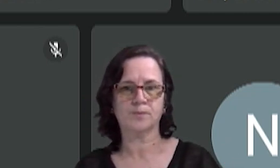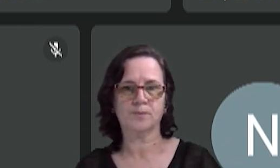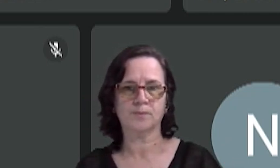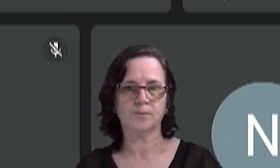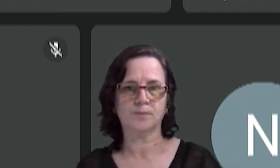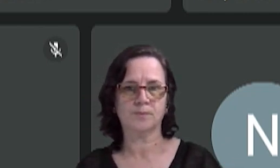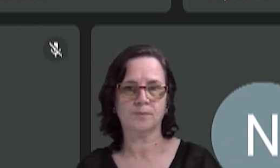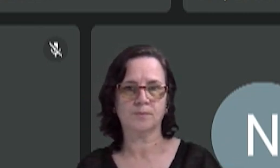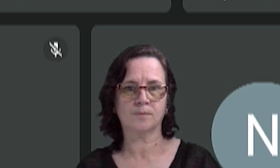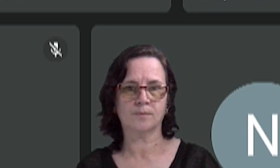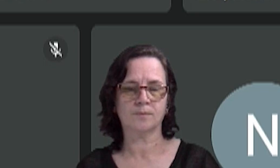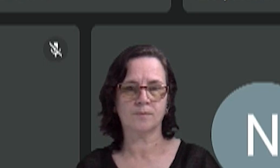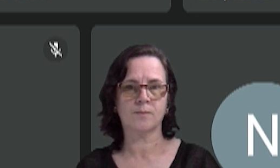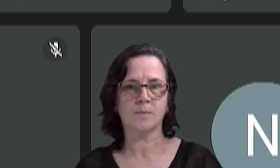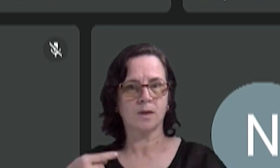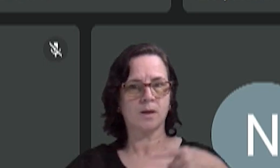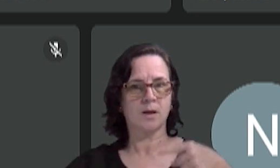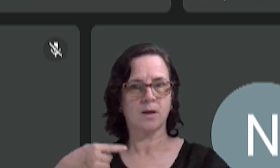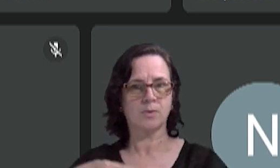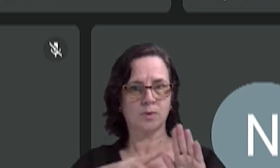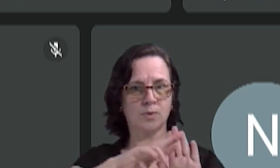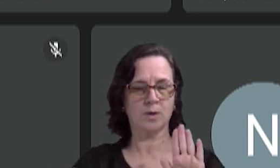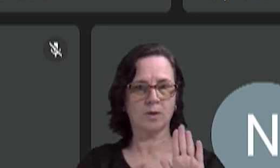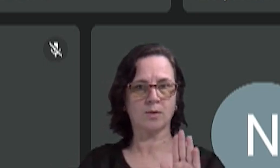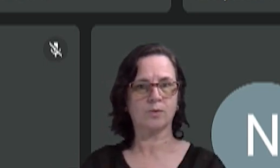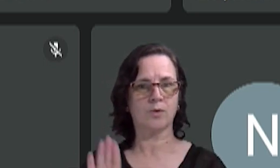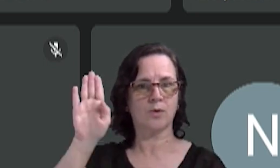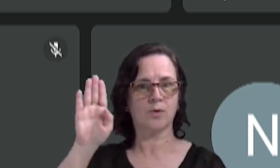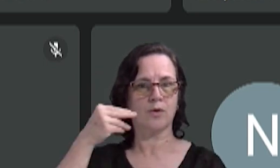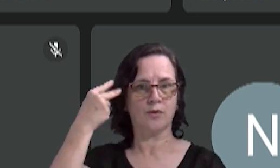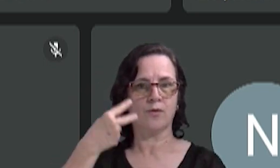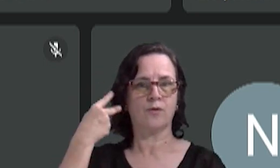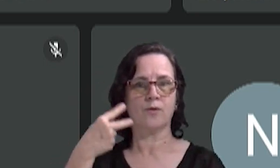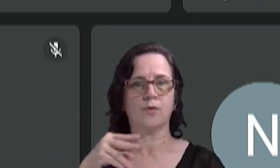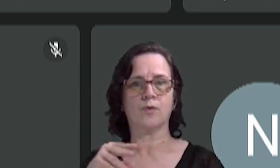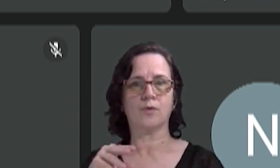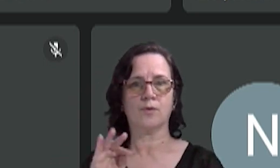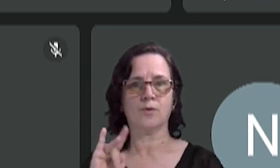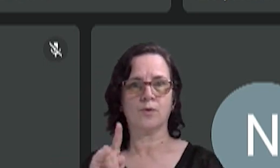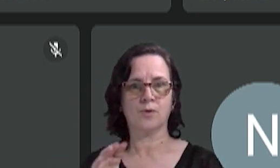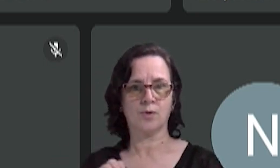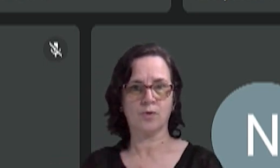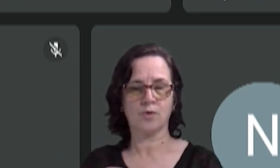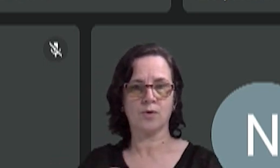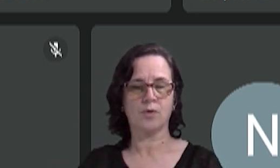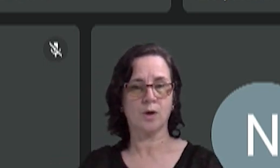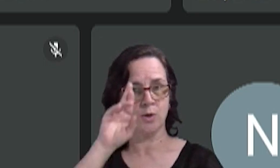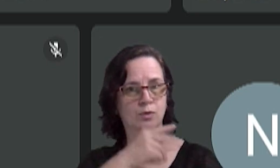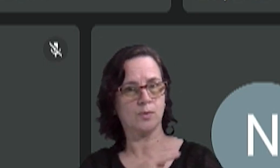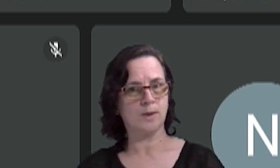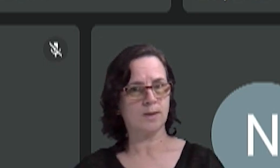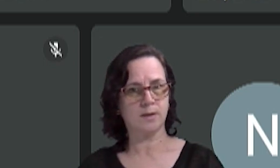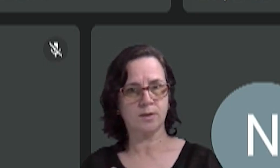e estabelecimentos comerciais e similares do município de Cubatão, para atendimento aos portadores